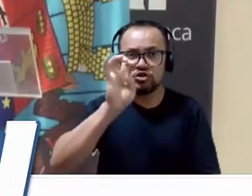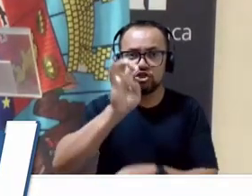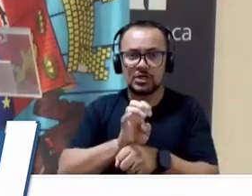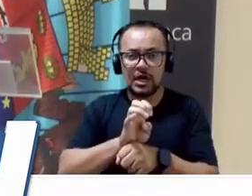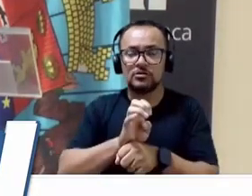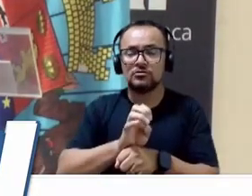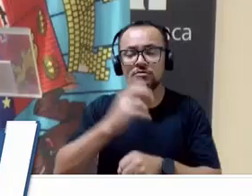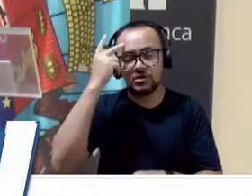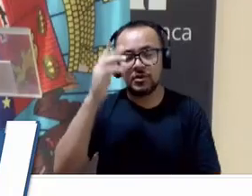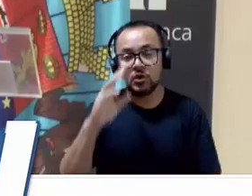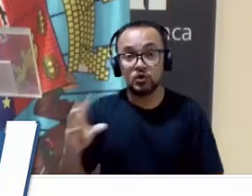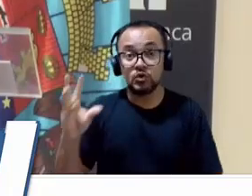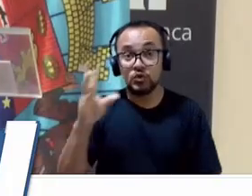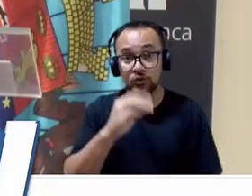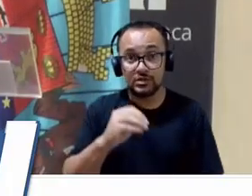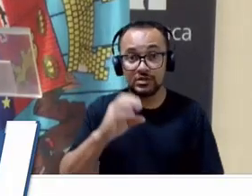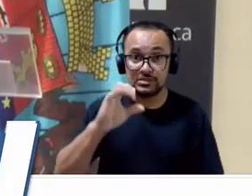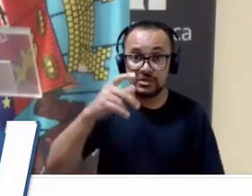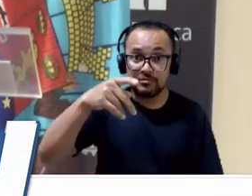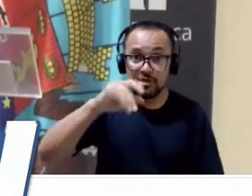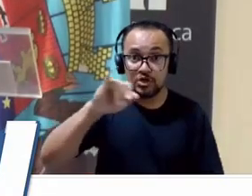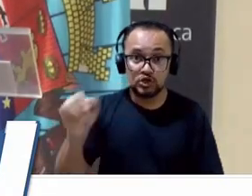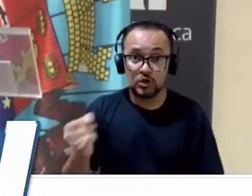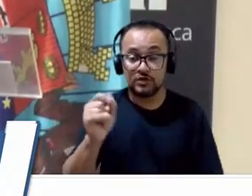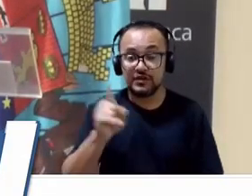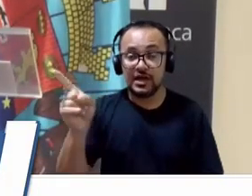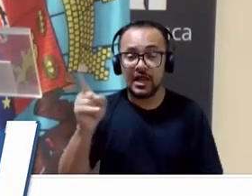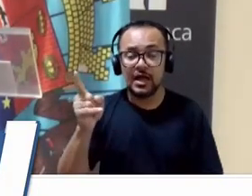a cpj ela fica lá no antigo fórum